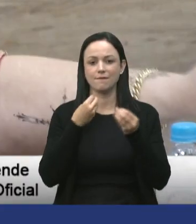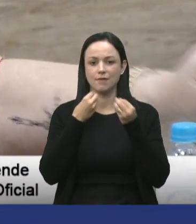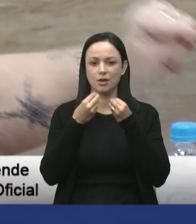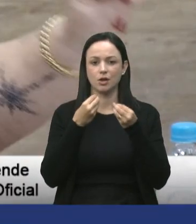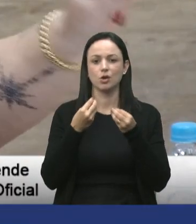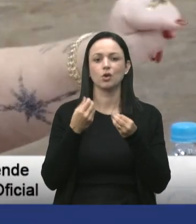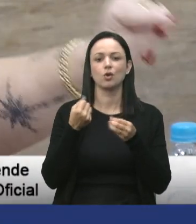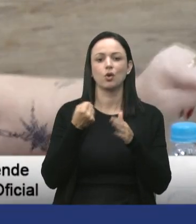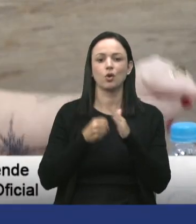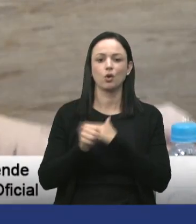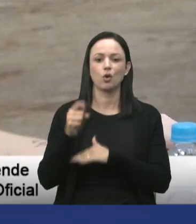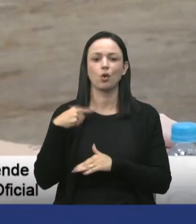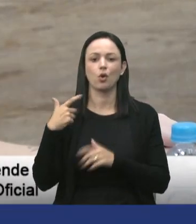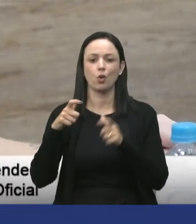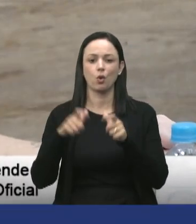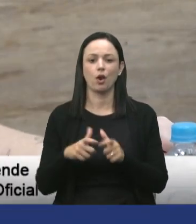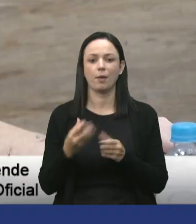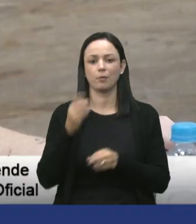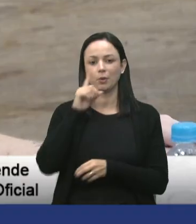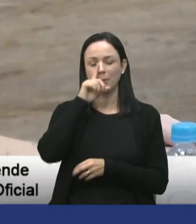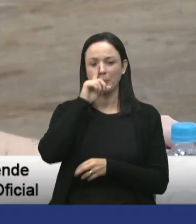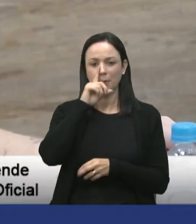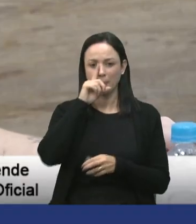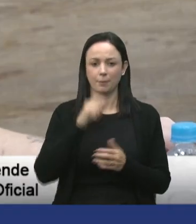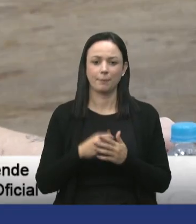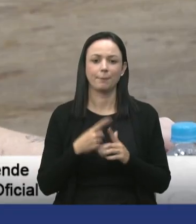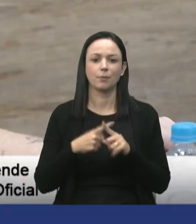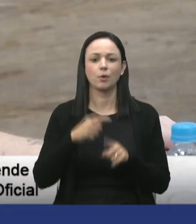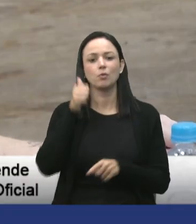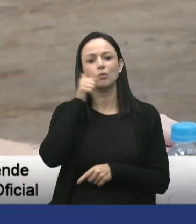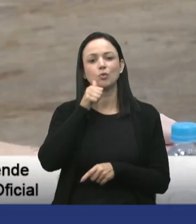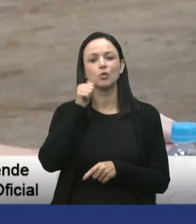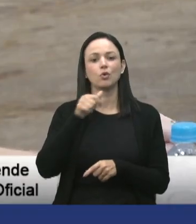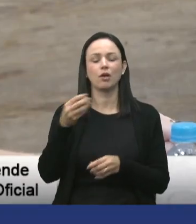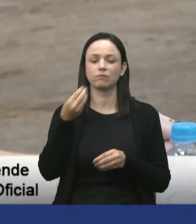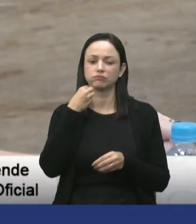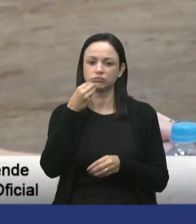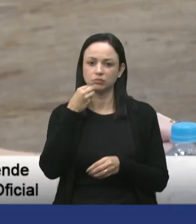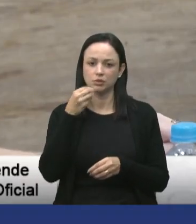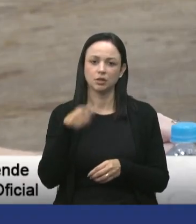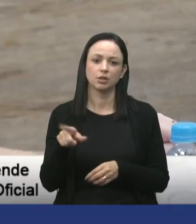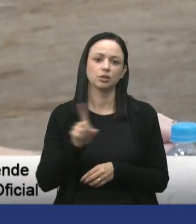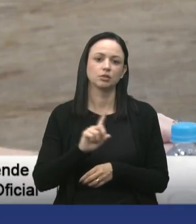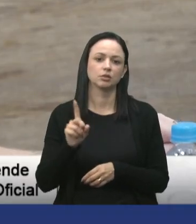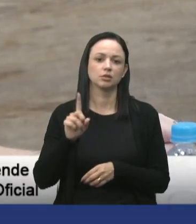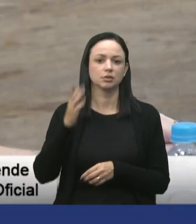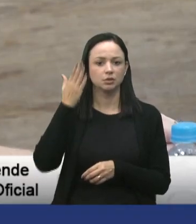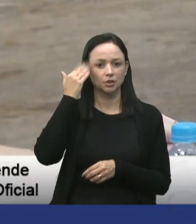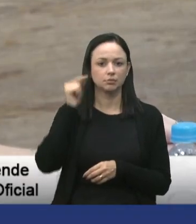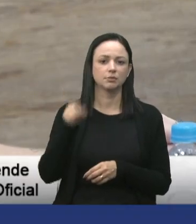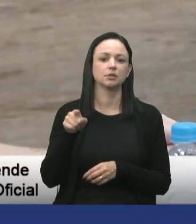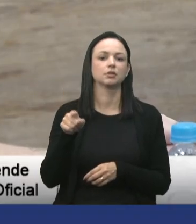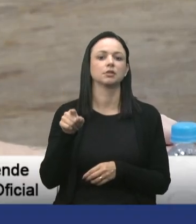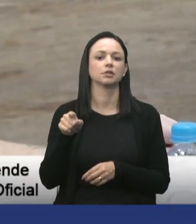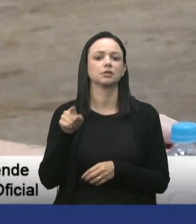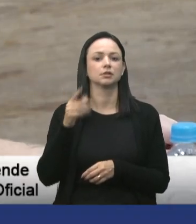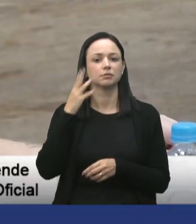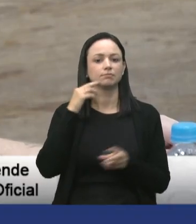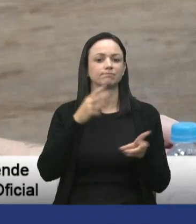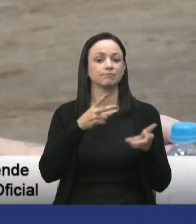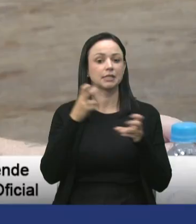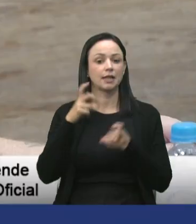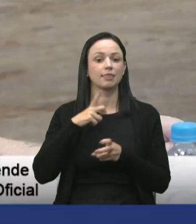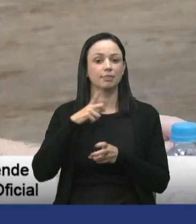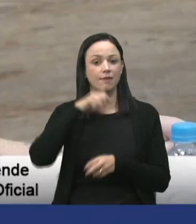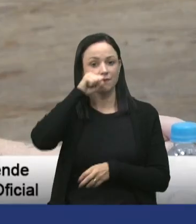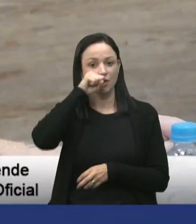gente num lugar de muito perigo. É porque a mulher é vulnerável que ela sabe, ela percebe os sinais da